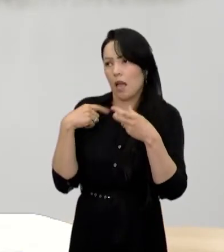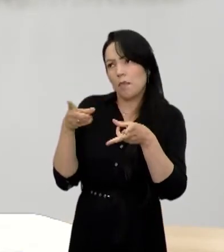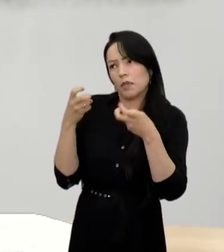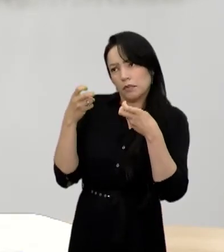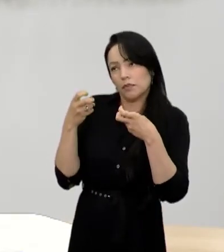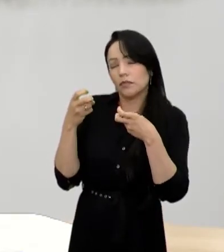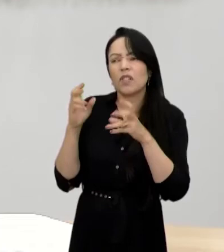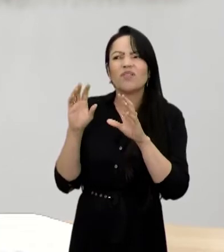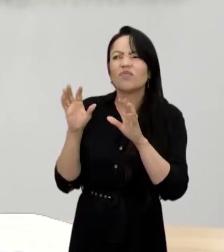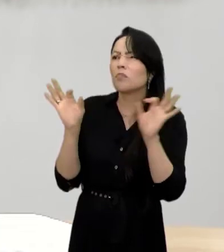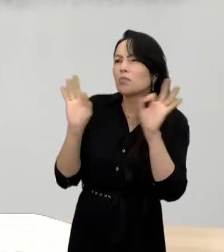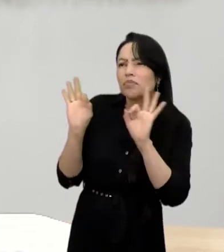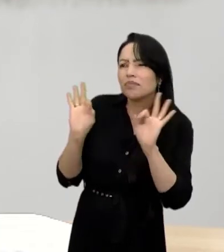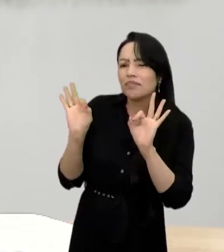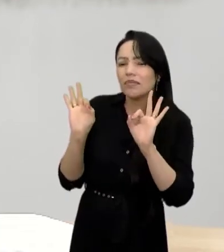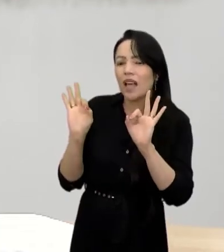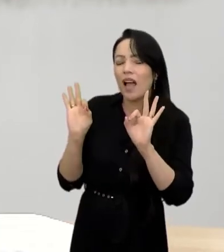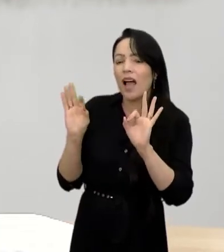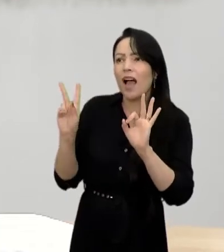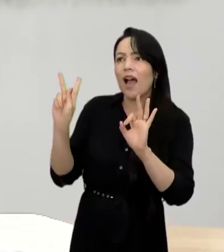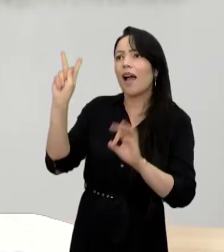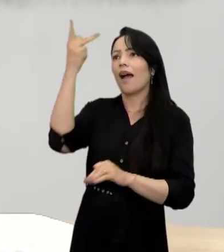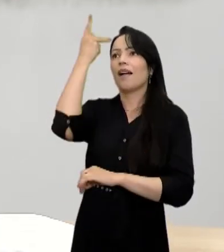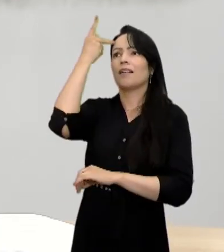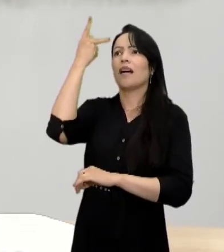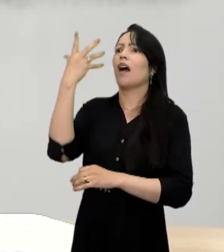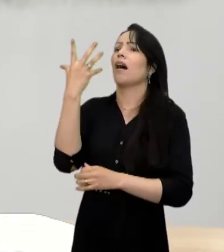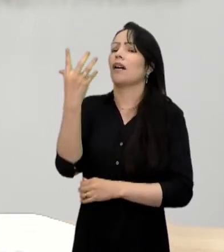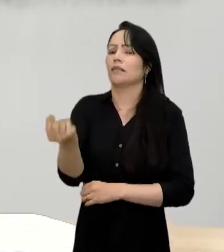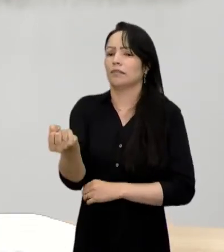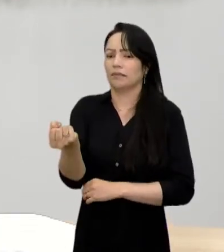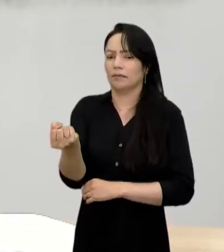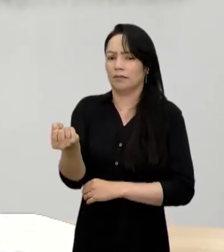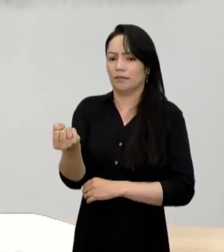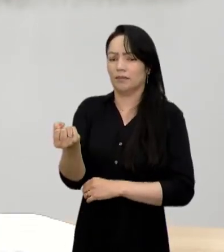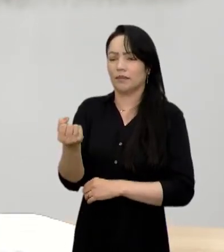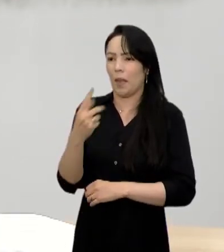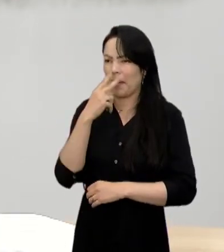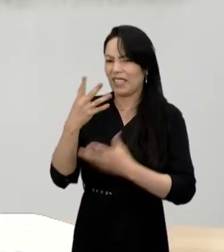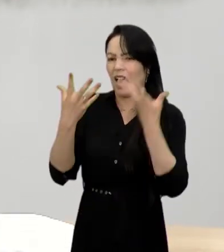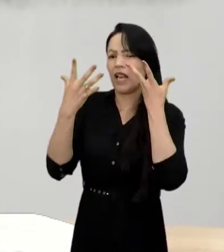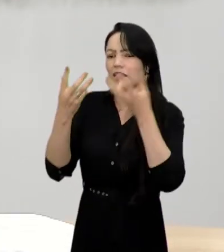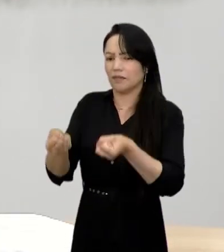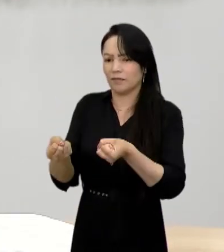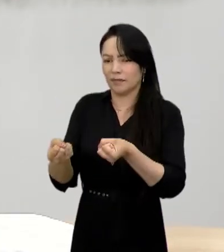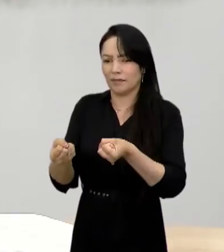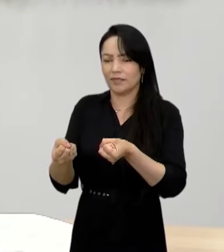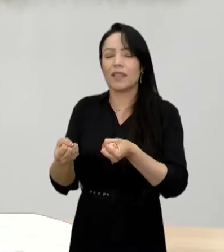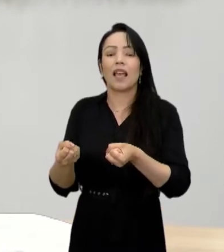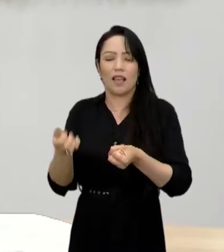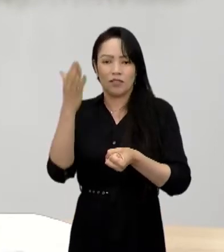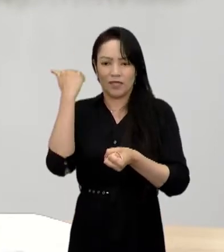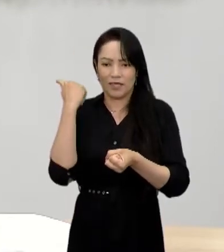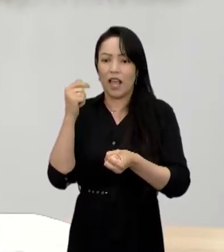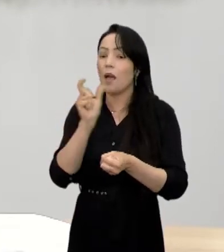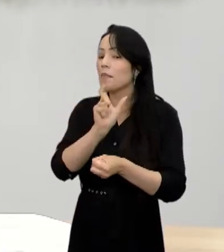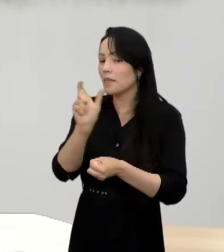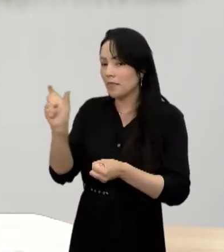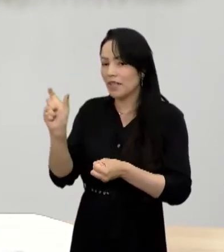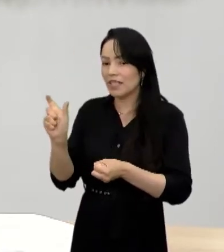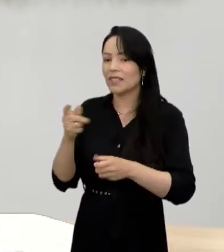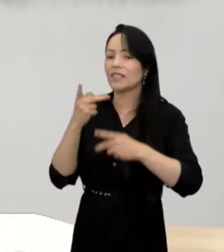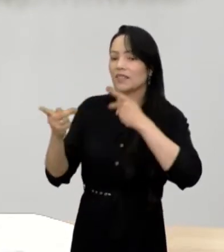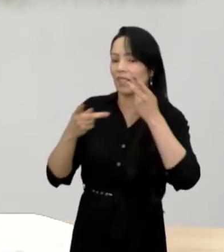engana. Para aquele que não percebeu, convenceu. Sim, sim. Né? Uhum. Então, essa questão de saber lidar com a palavra